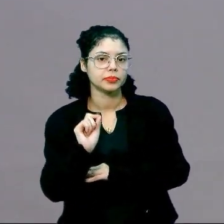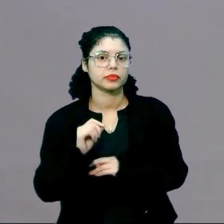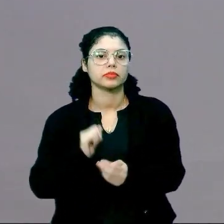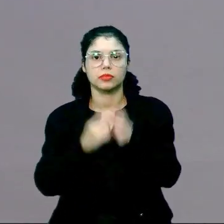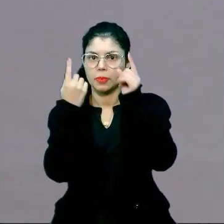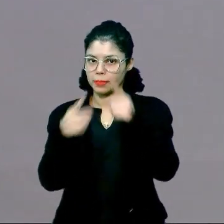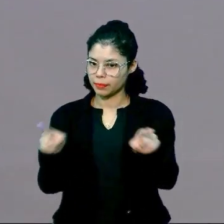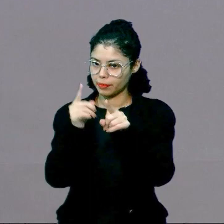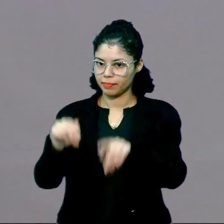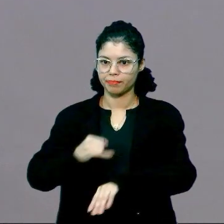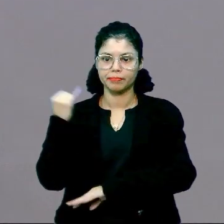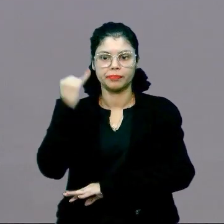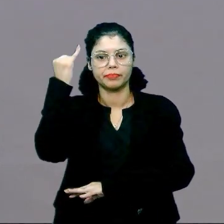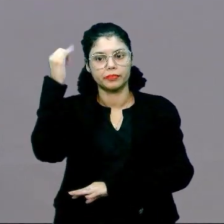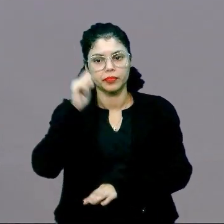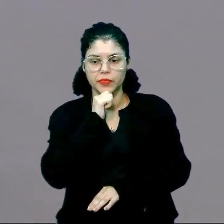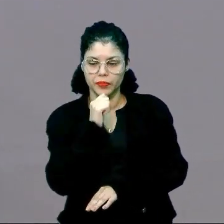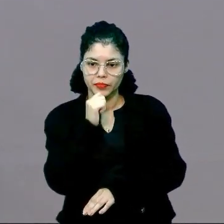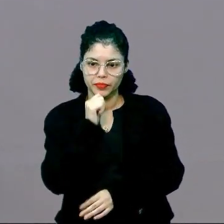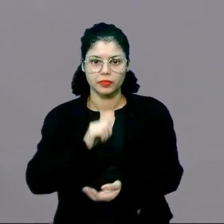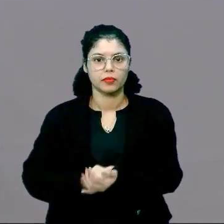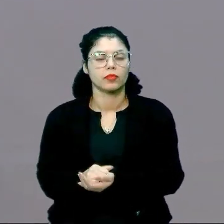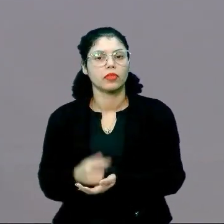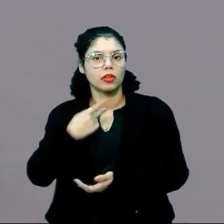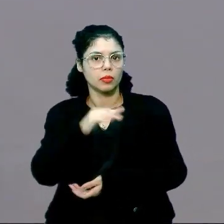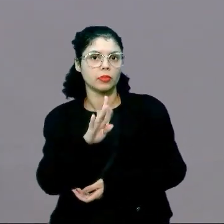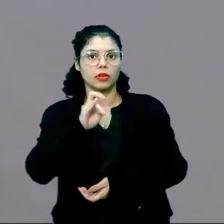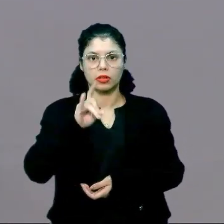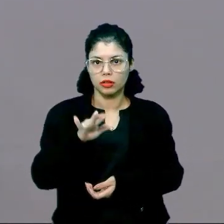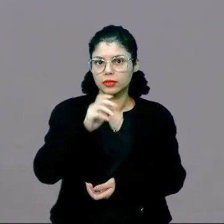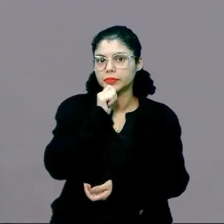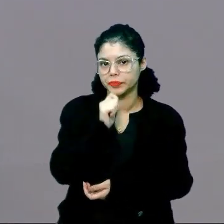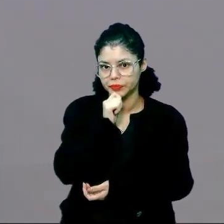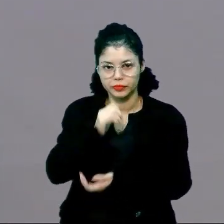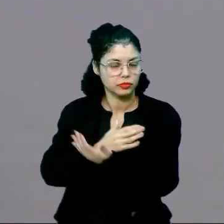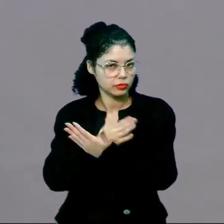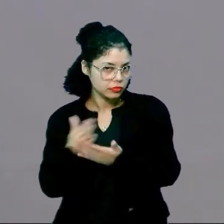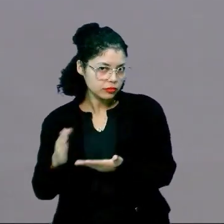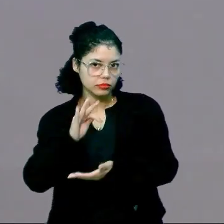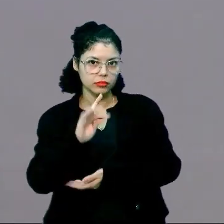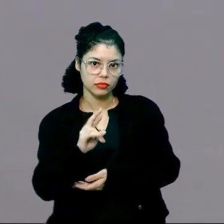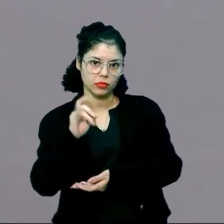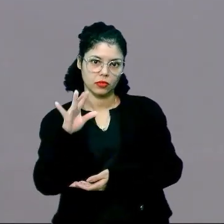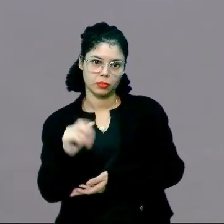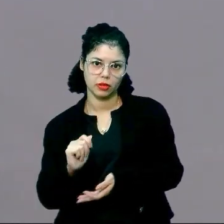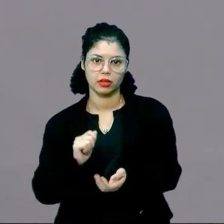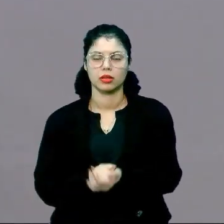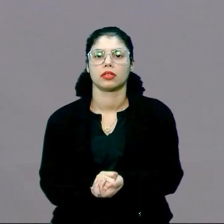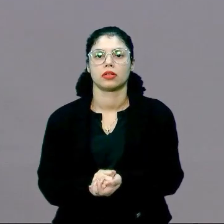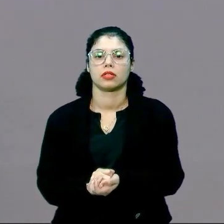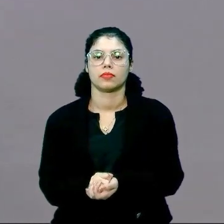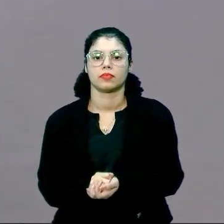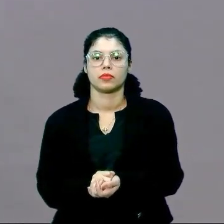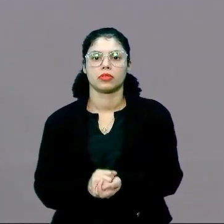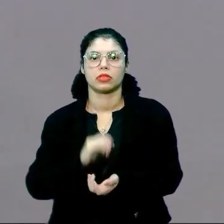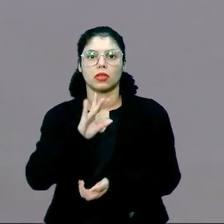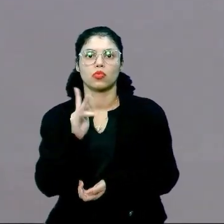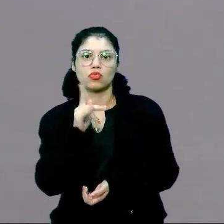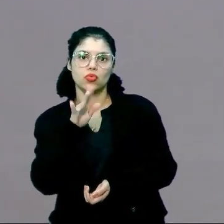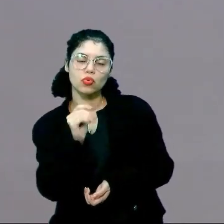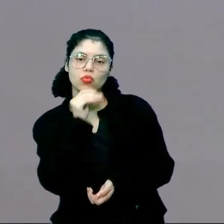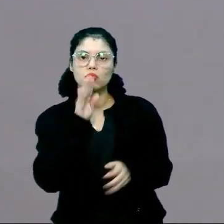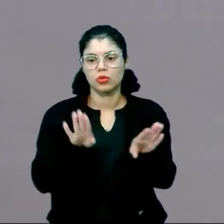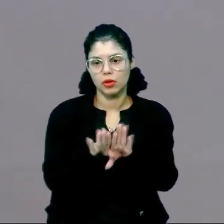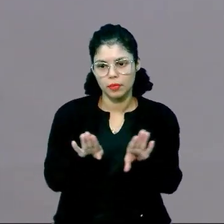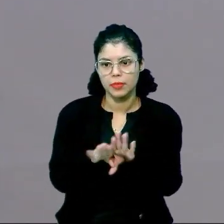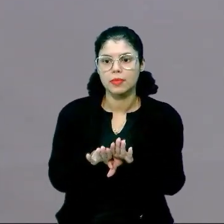essas músicas, principalmente as músicas de protestos, que elas vão começar aí com a Tropicália, Caetano, Gil, o Chico Buarque